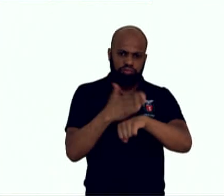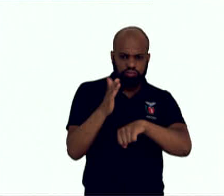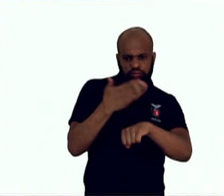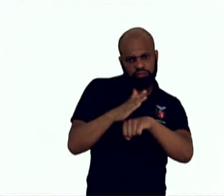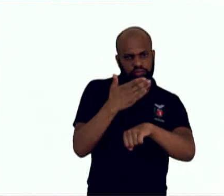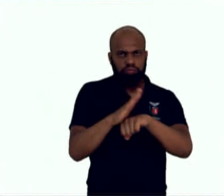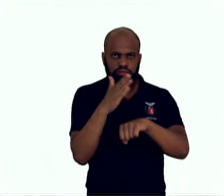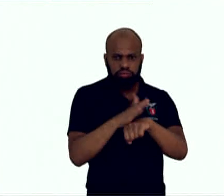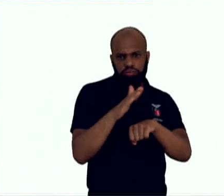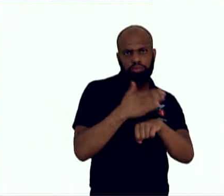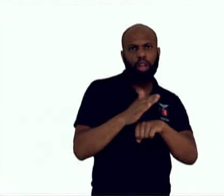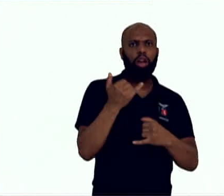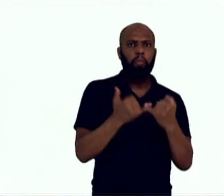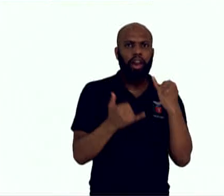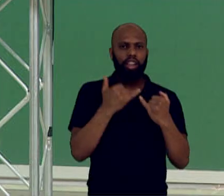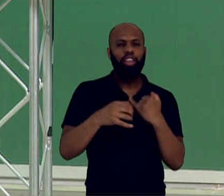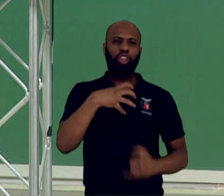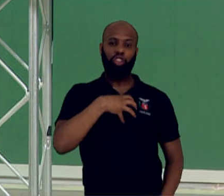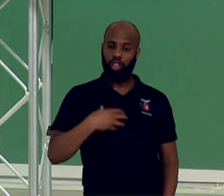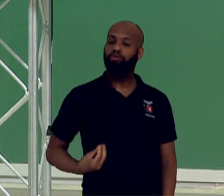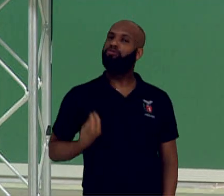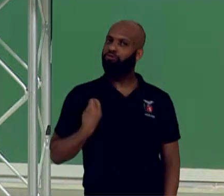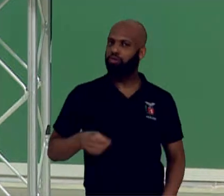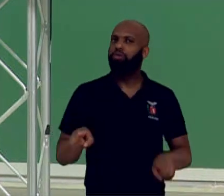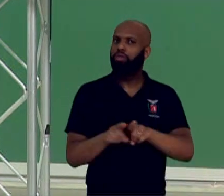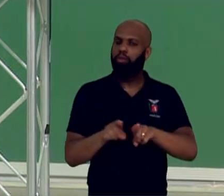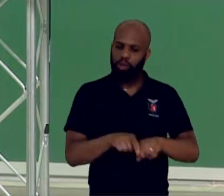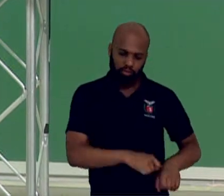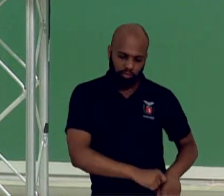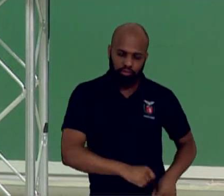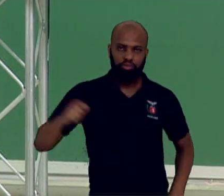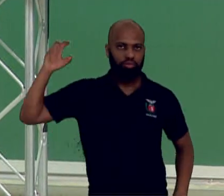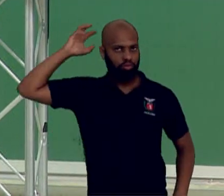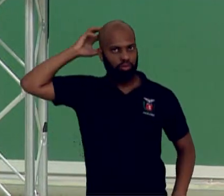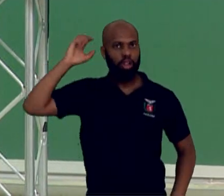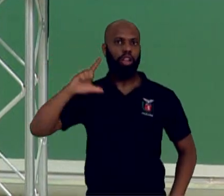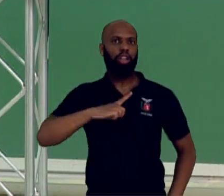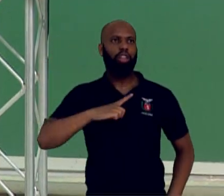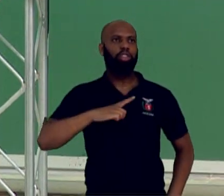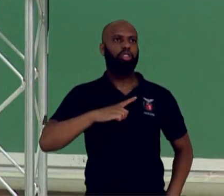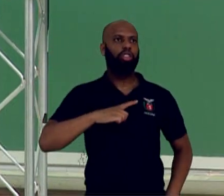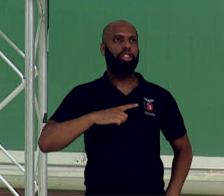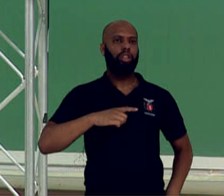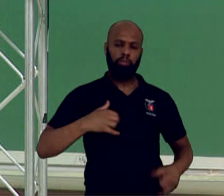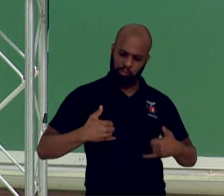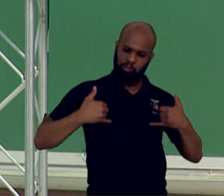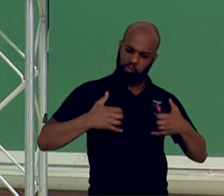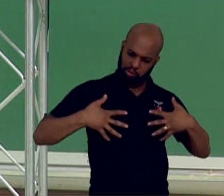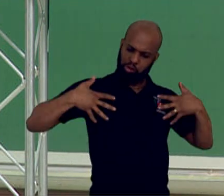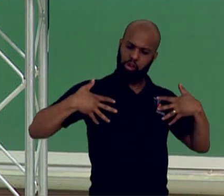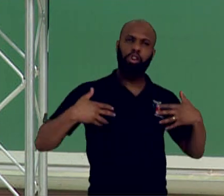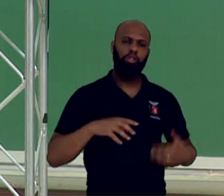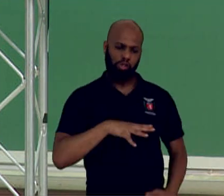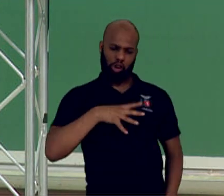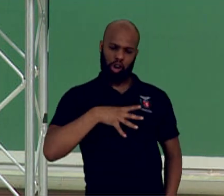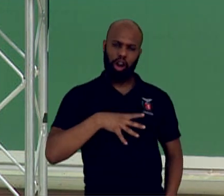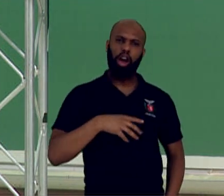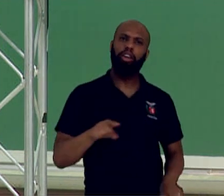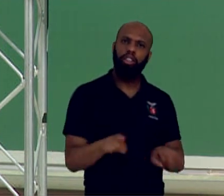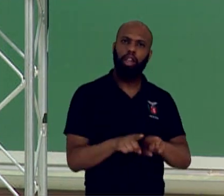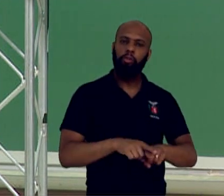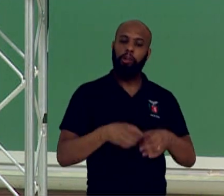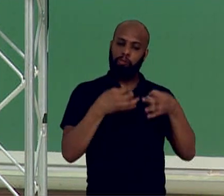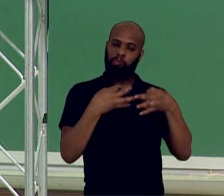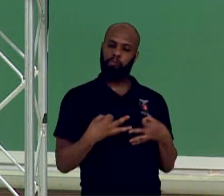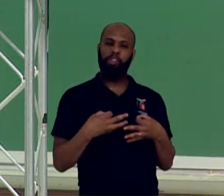transformou ao longo do tempo uma espécie de estilo de vida, os samurais. Eles tinham que ter muita honra, coragem, ser muito honestos. Olha, seria difícil